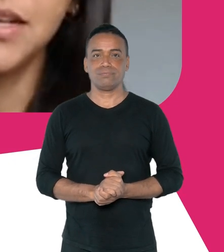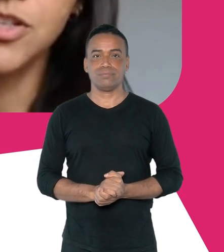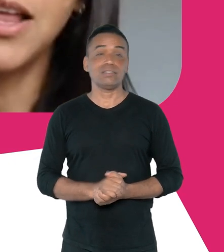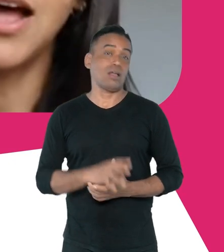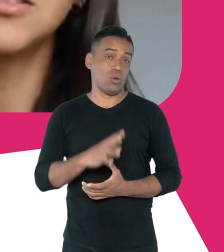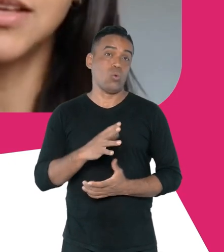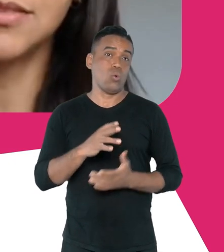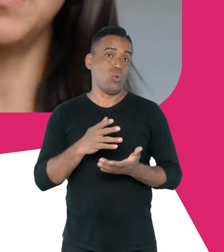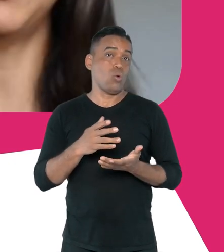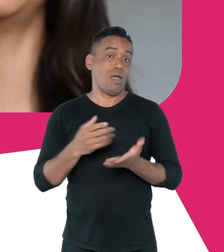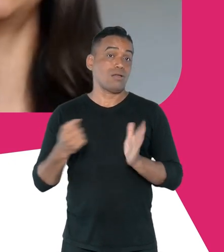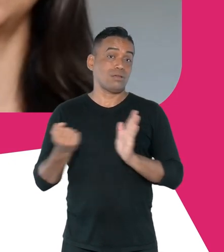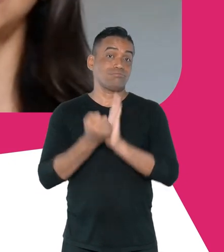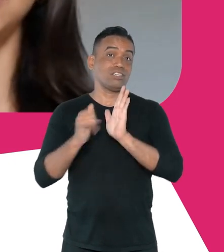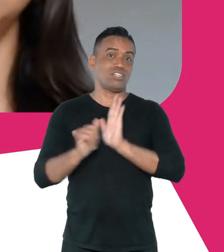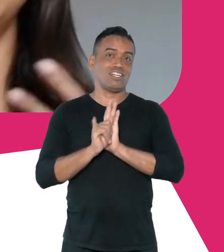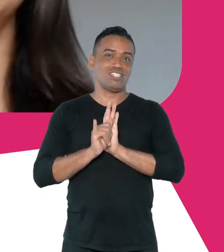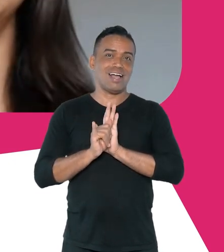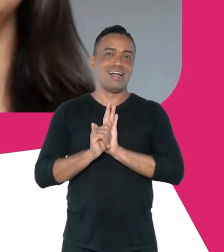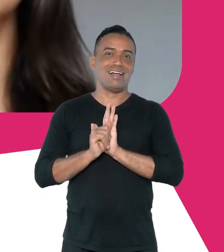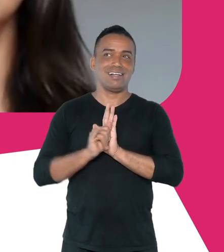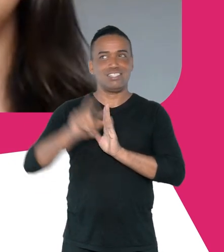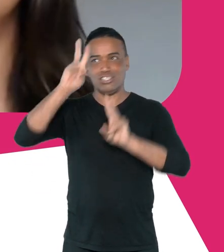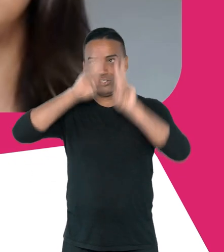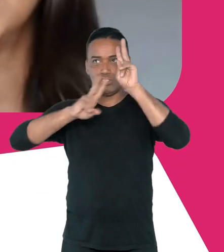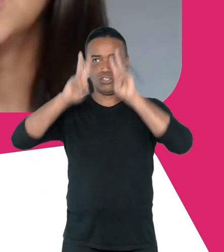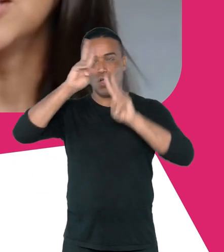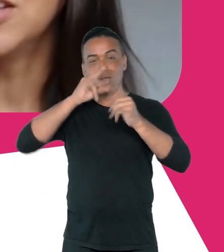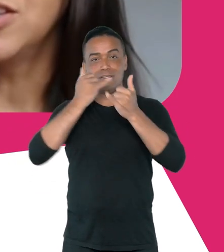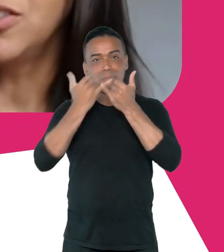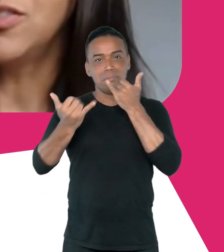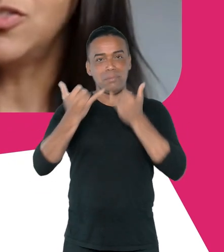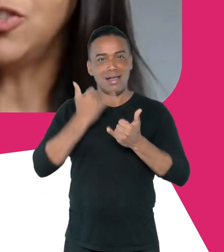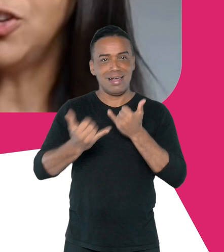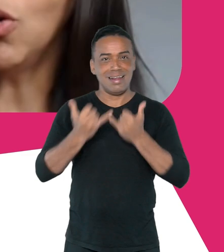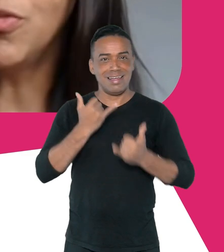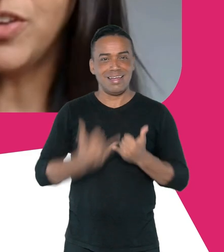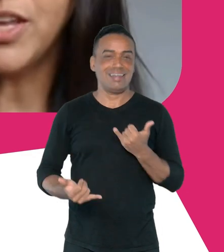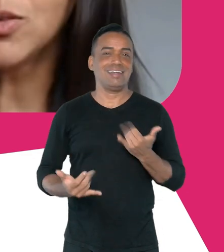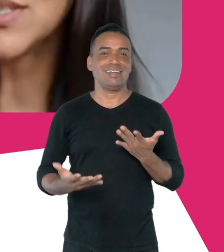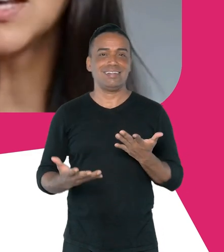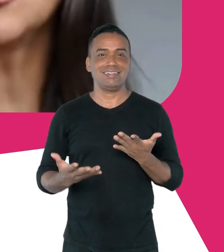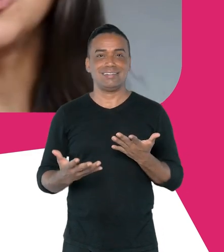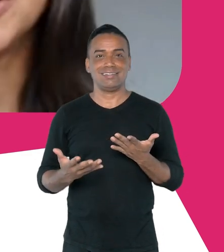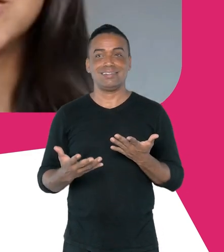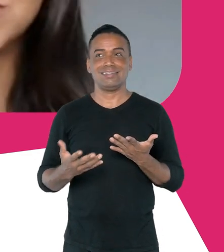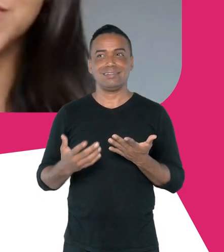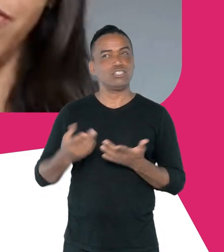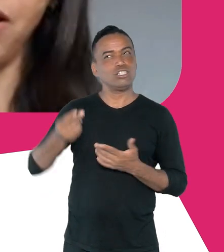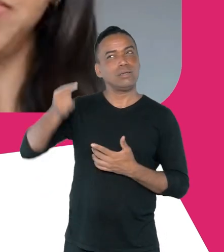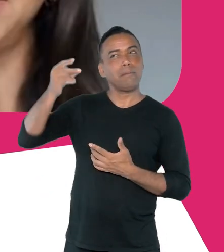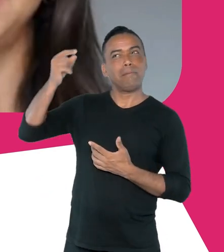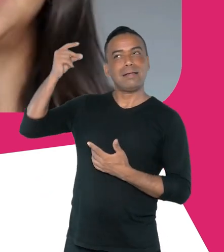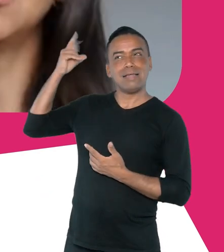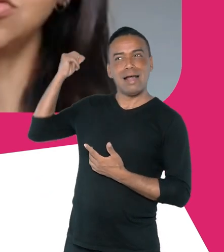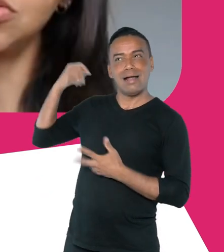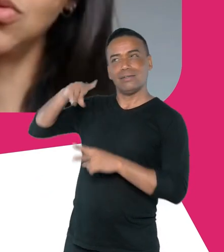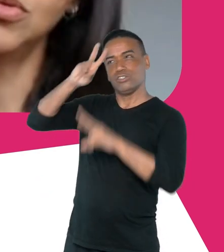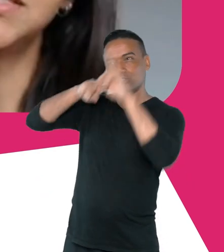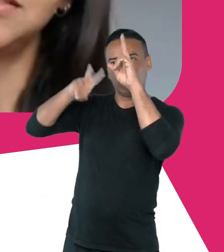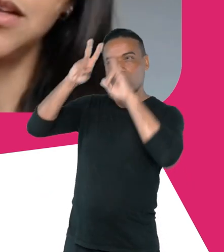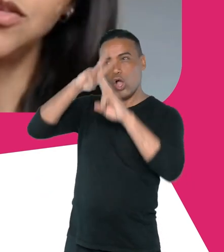com essa identidade, exatamente, com histórias parecidas, né, de ouvir dos antigos da